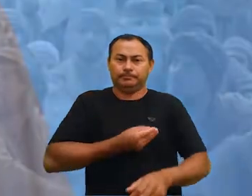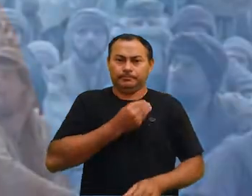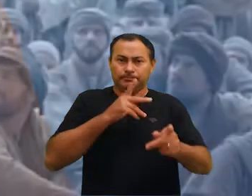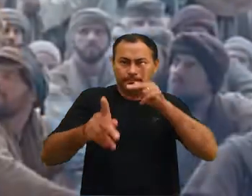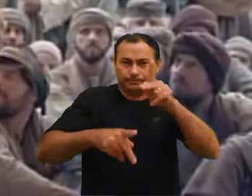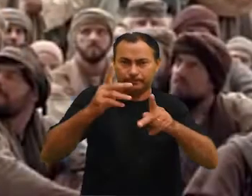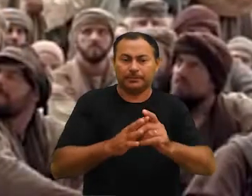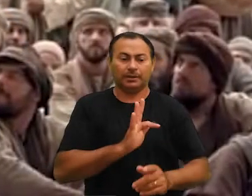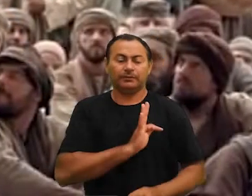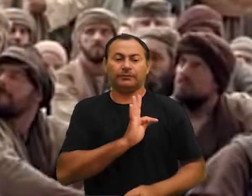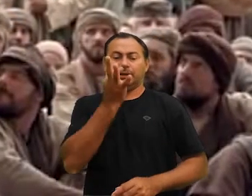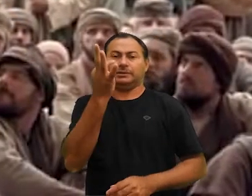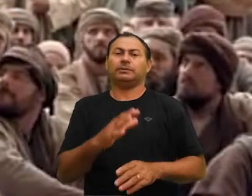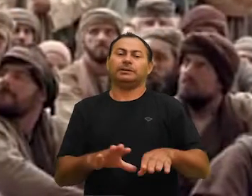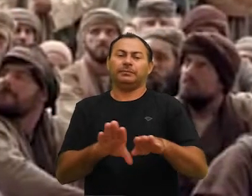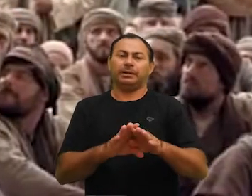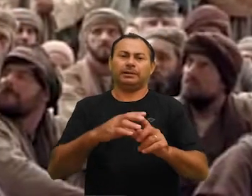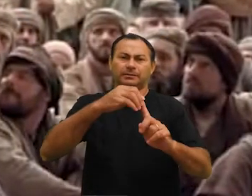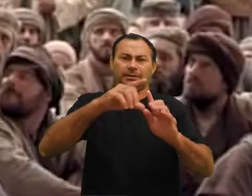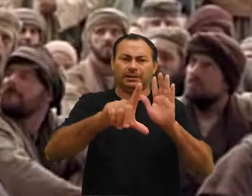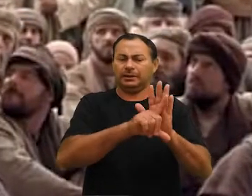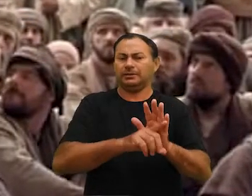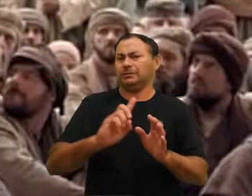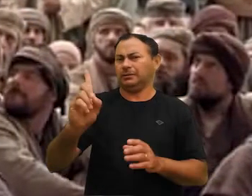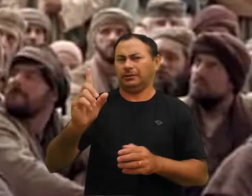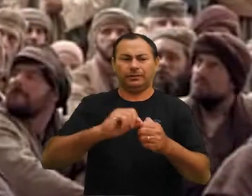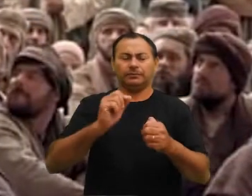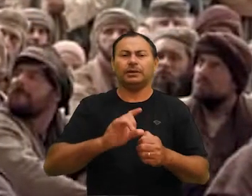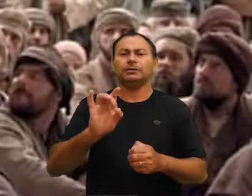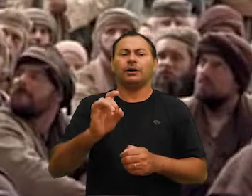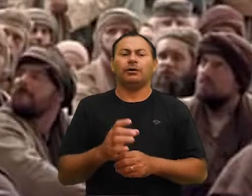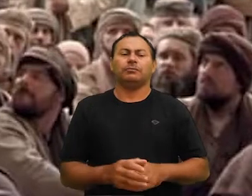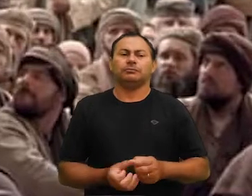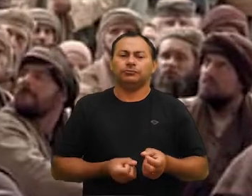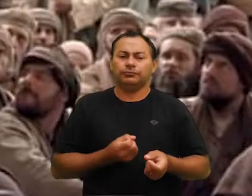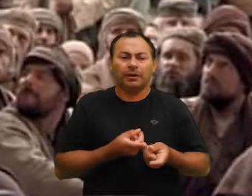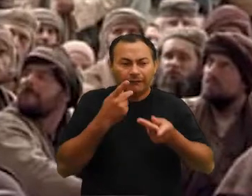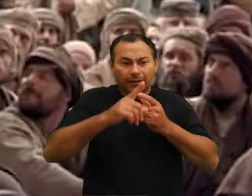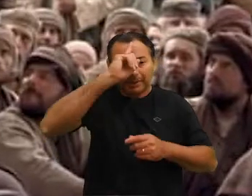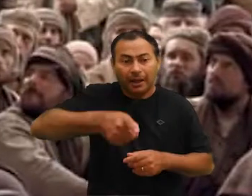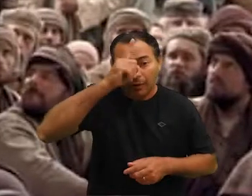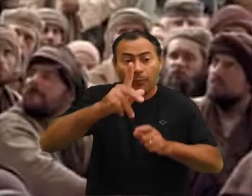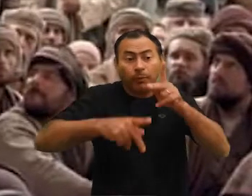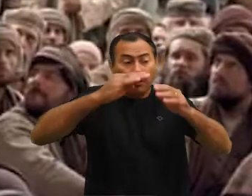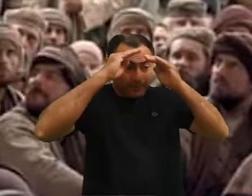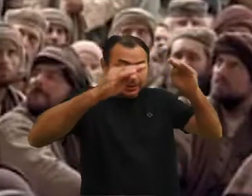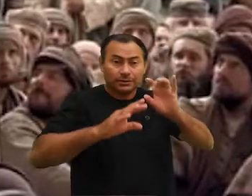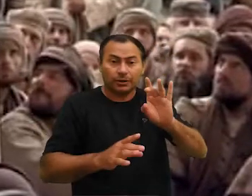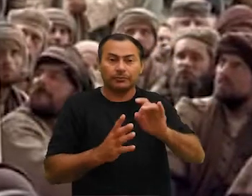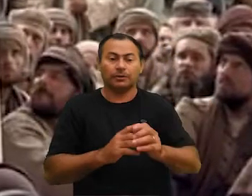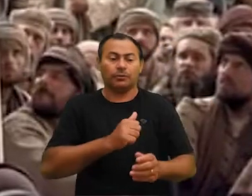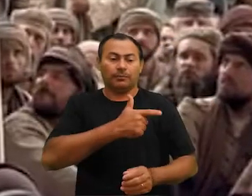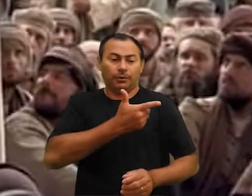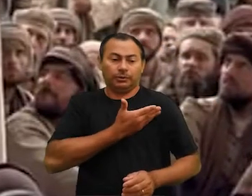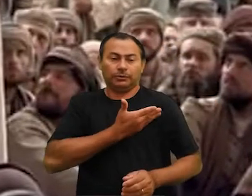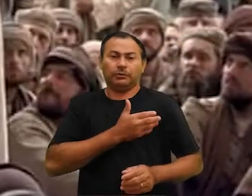povo. Os fariseus e escribas não faziam isso. Eles apenas despejavam a lei sobre o povo. O apóstolo Paulo